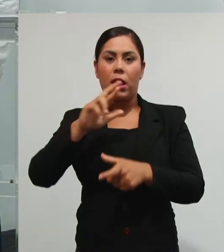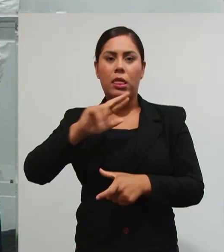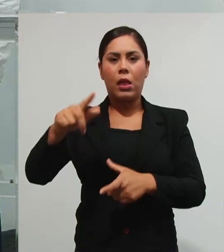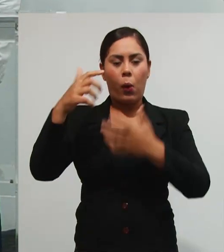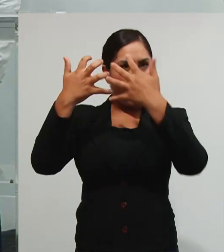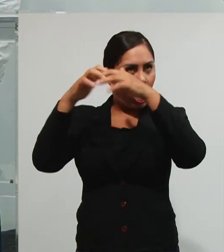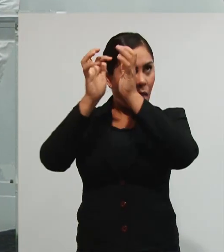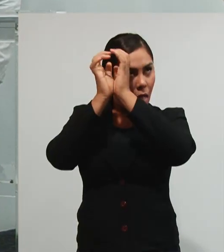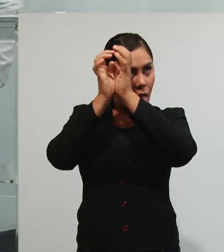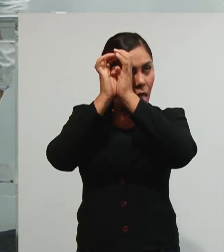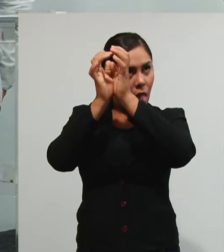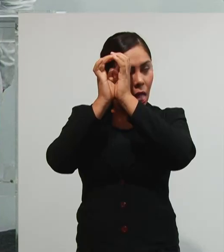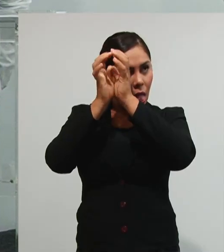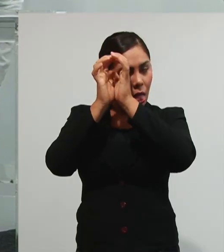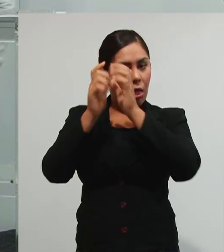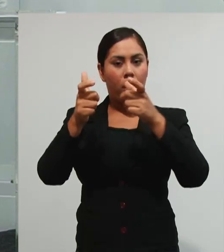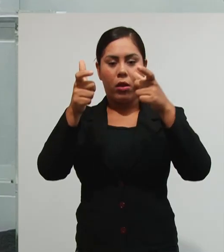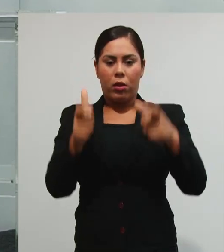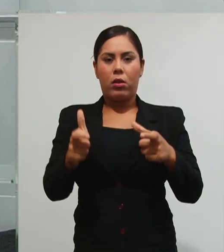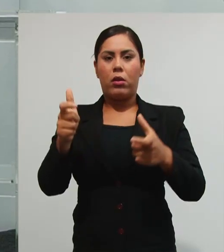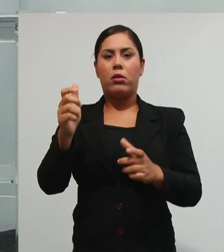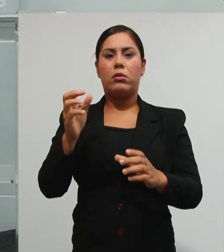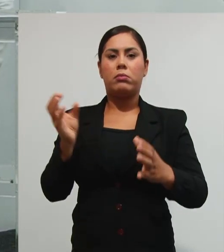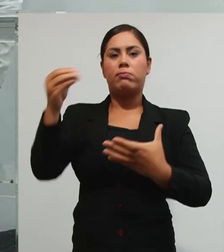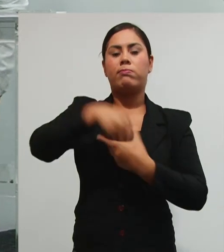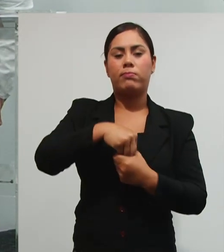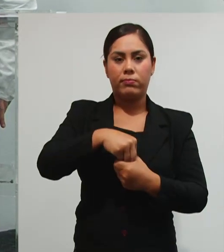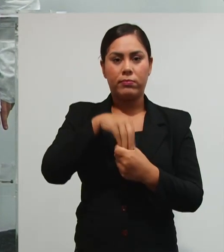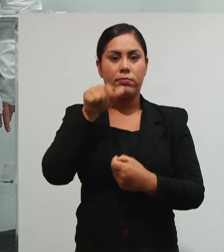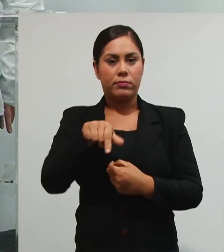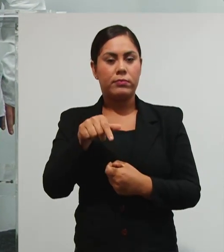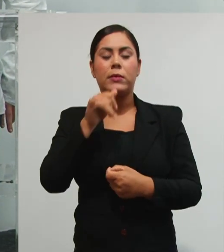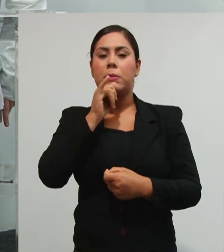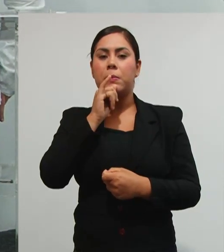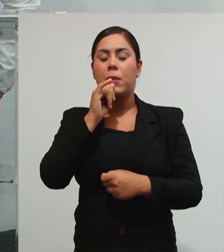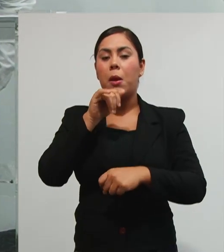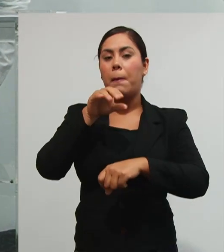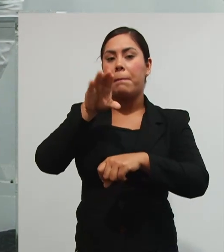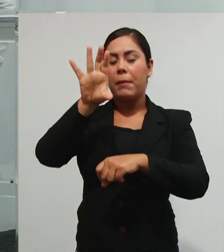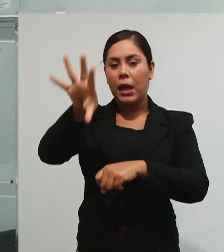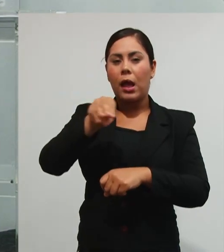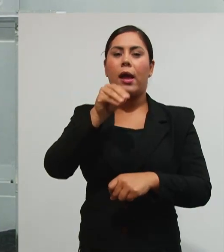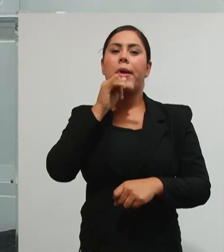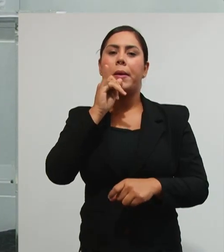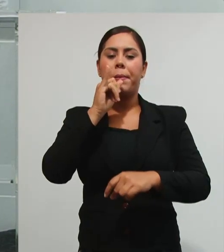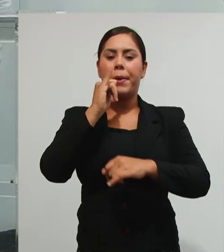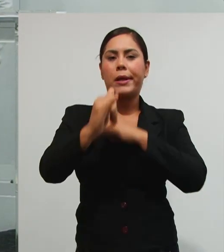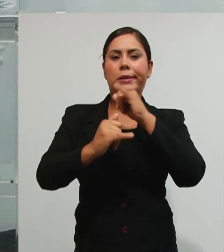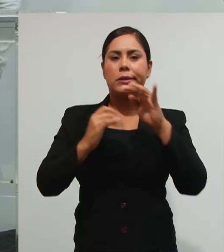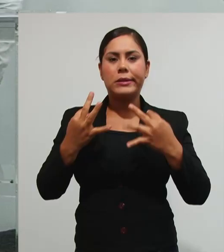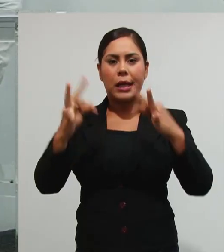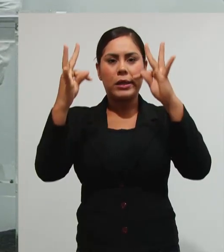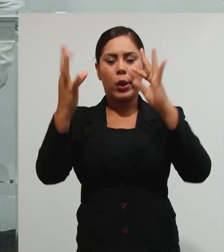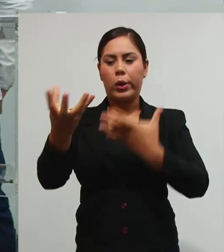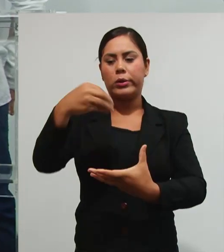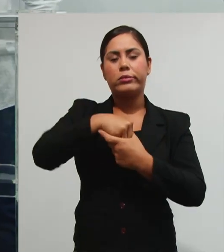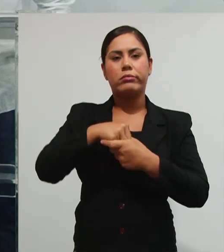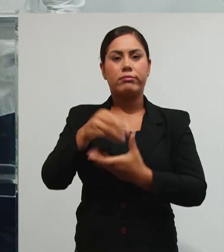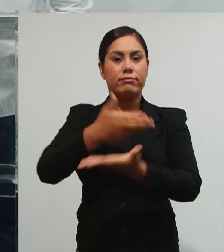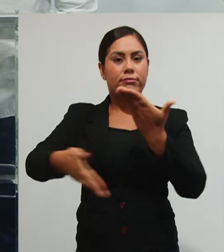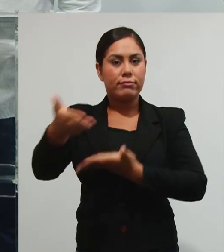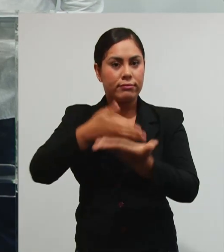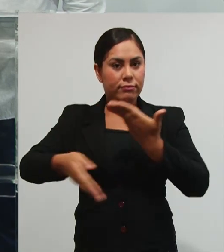na mente, mas estar no meio que eu vou inserir. Então, eu vou pegar um elemento tecnológico e servir como